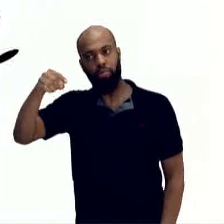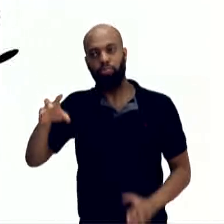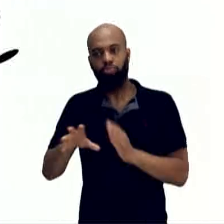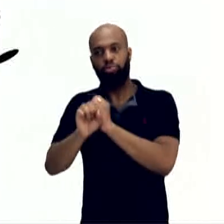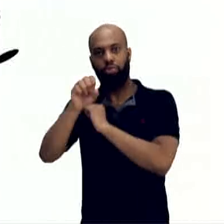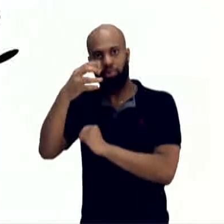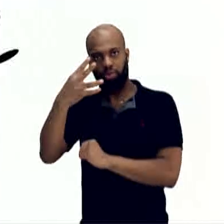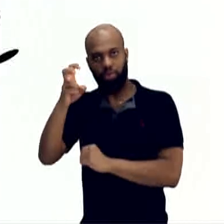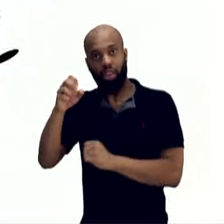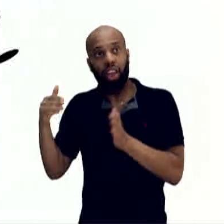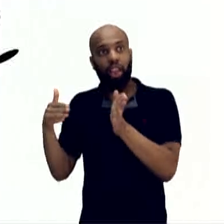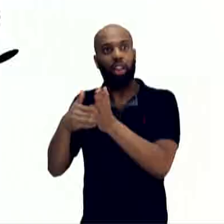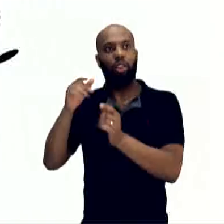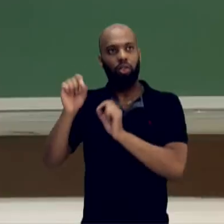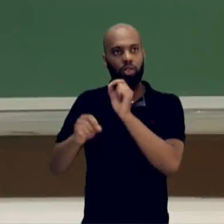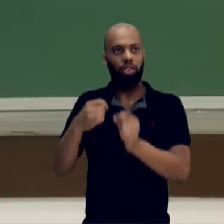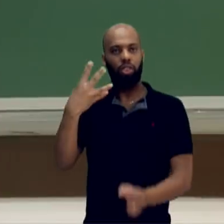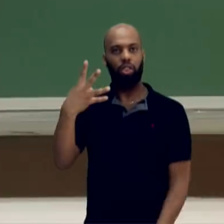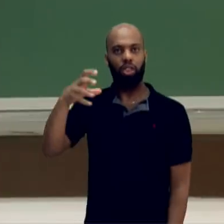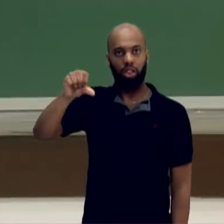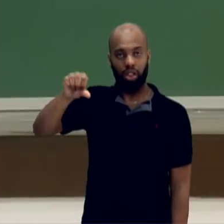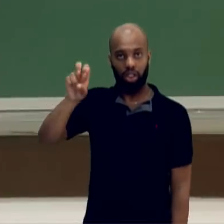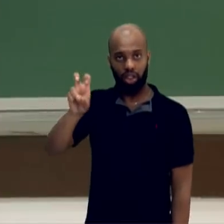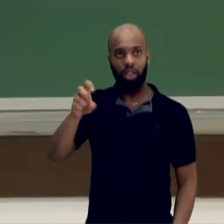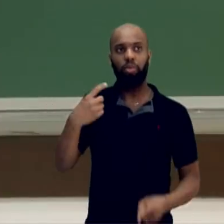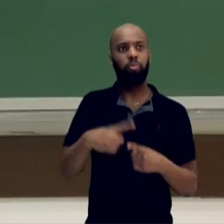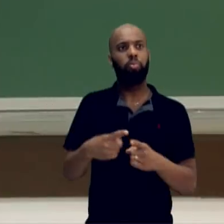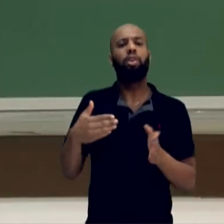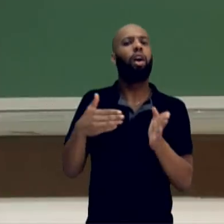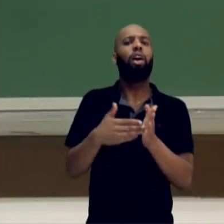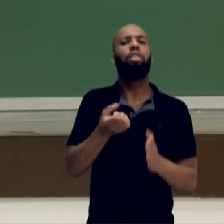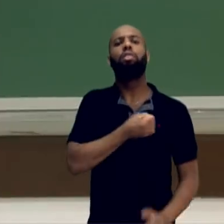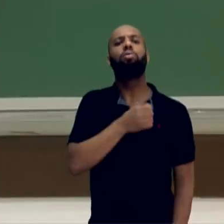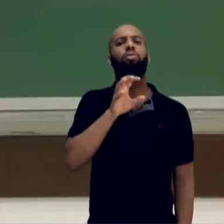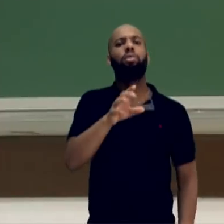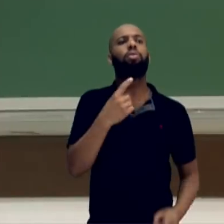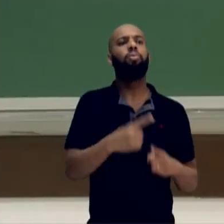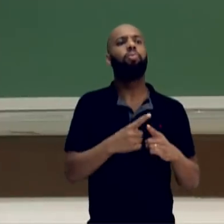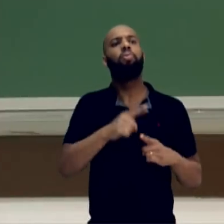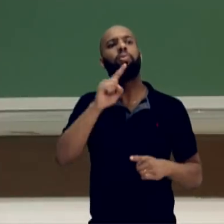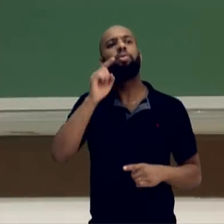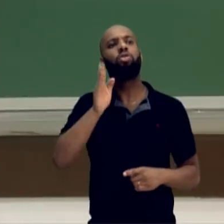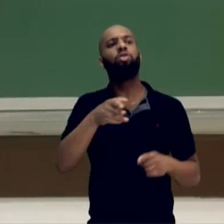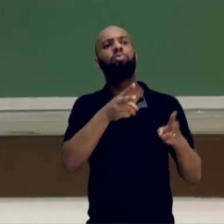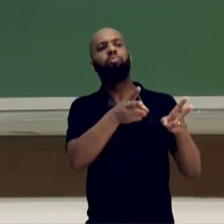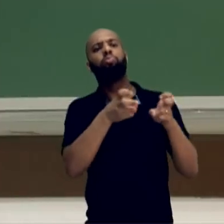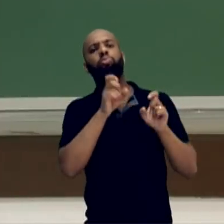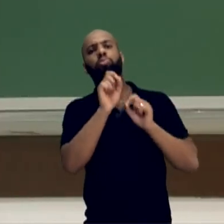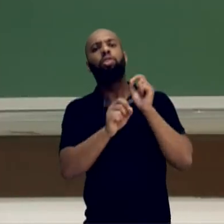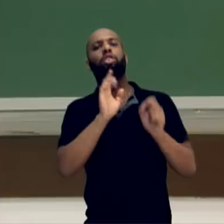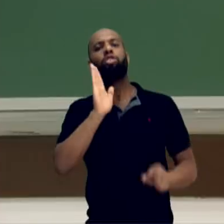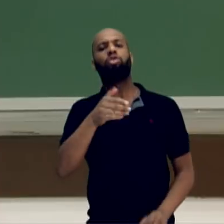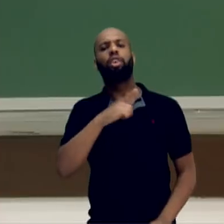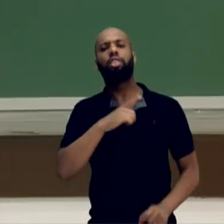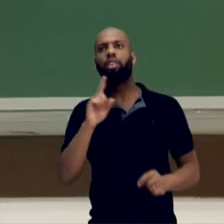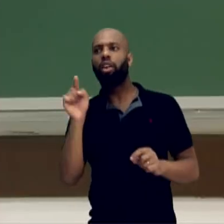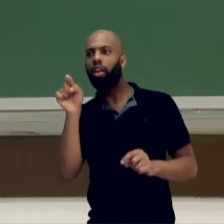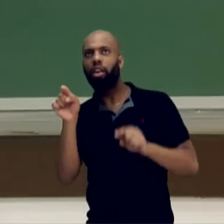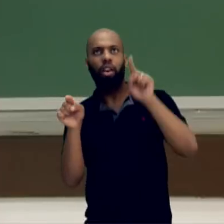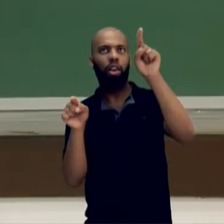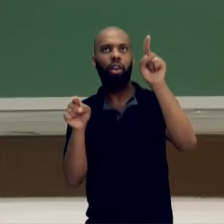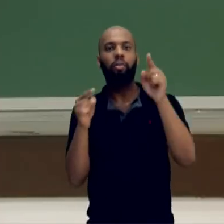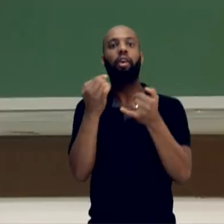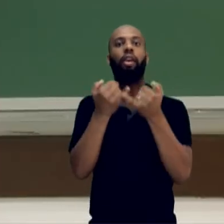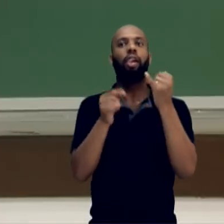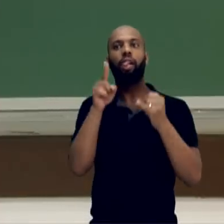o 495. Por que a prof só faz até esses números? Porque logo eu observo que já tem algo em comum,